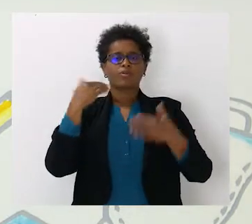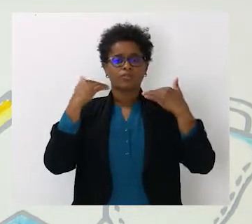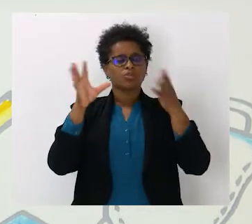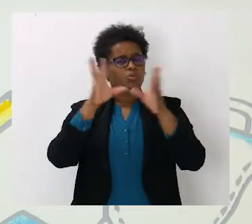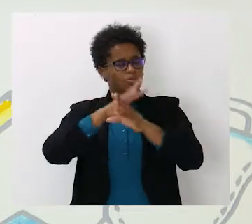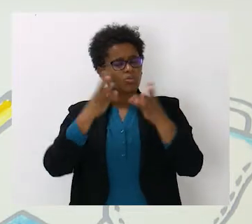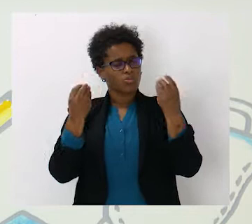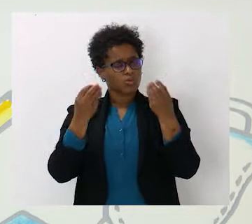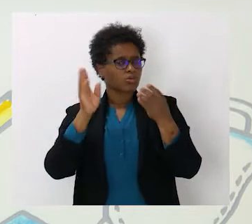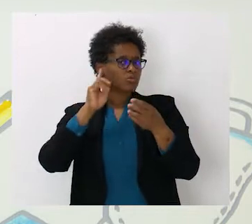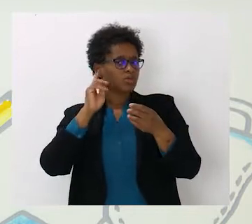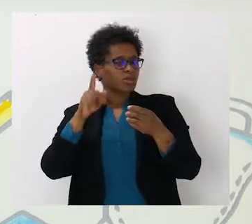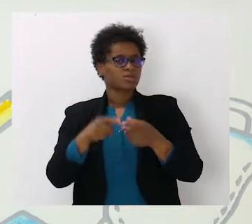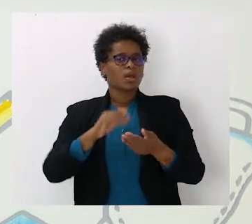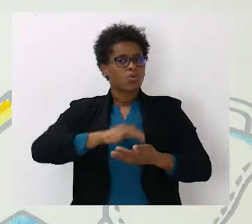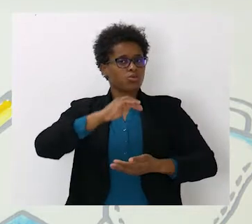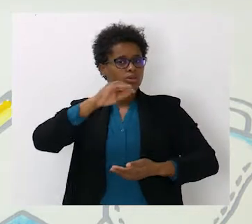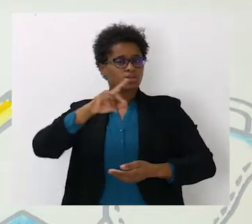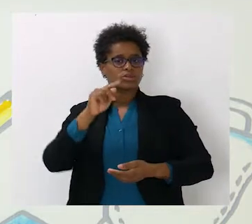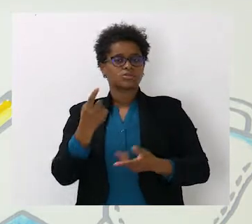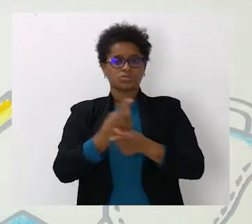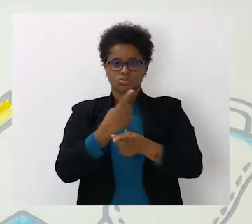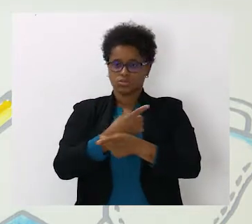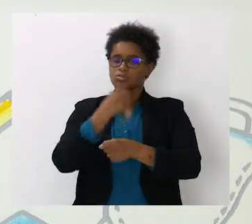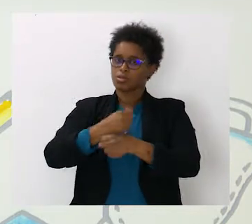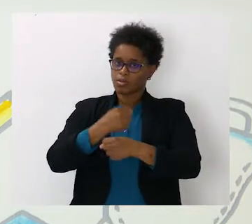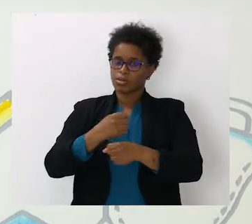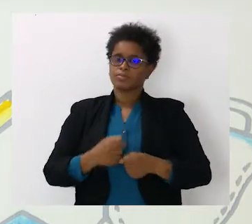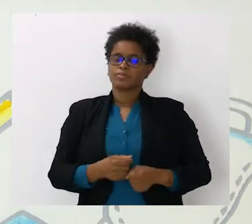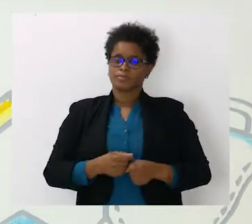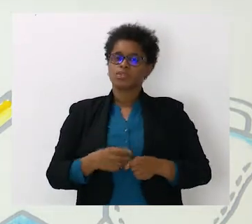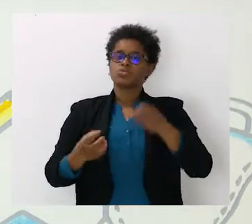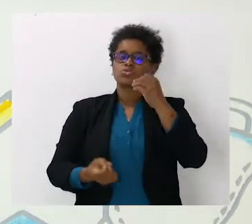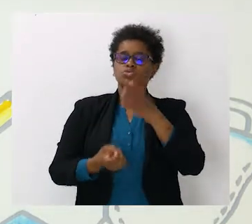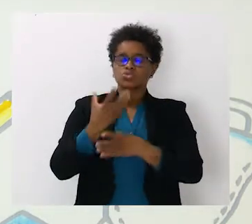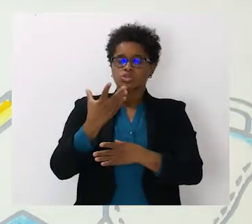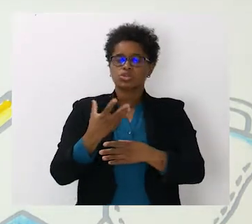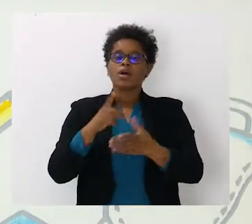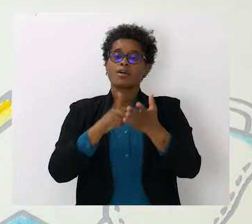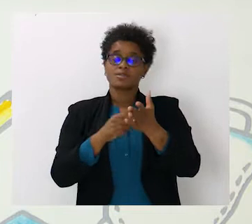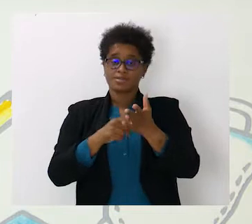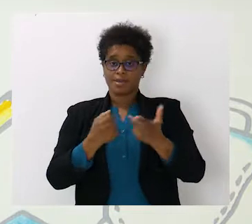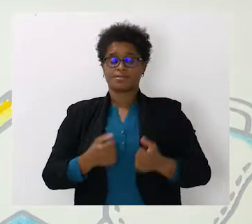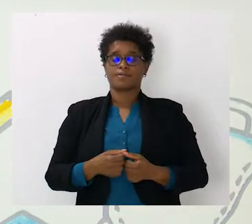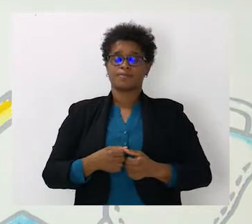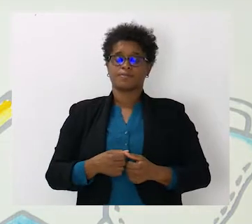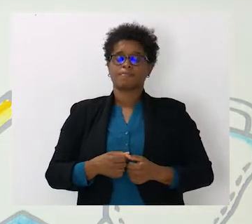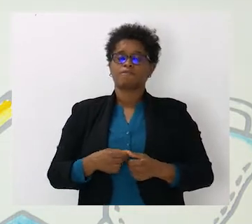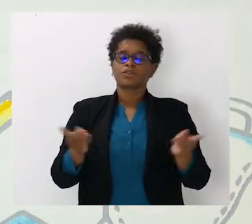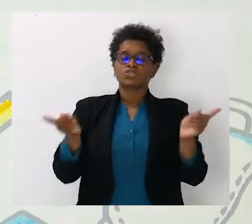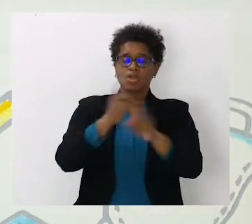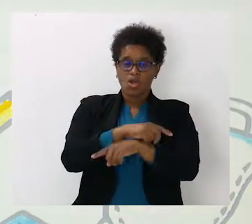importante. Com o acumular dos excedentes de produção, surgiu a necessidade